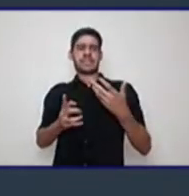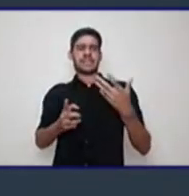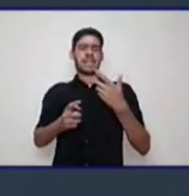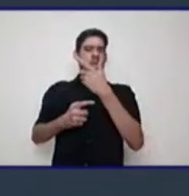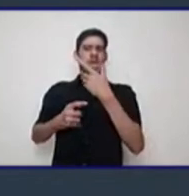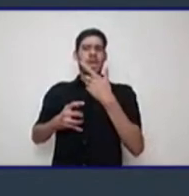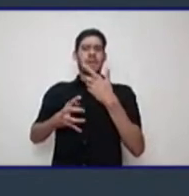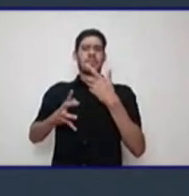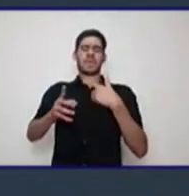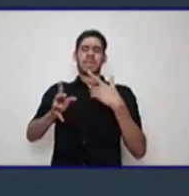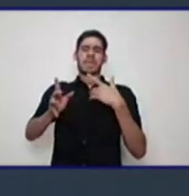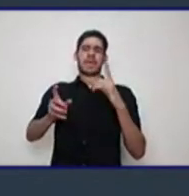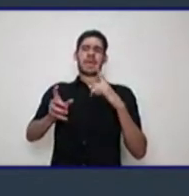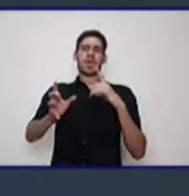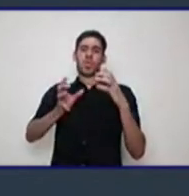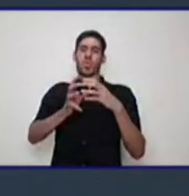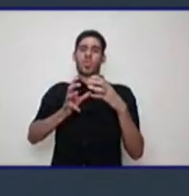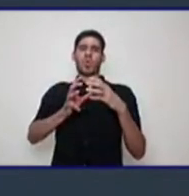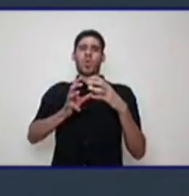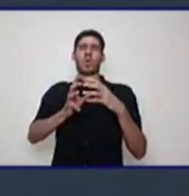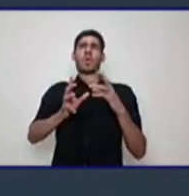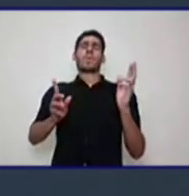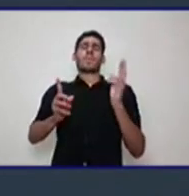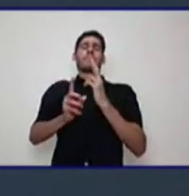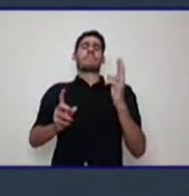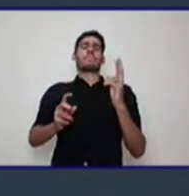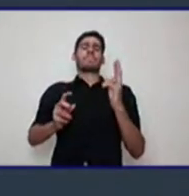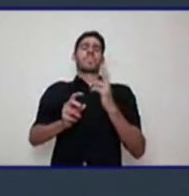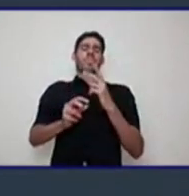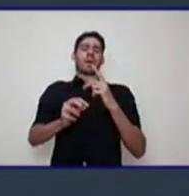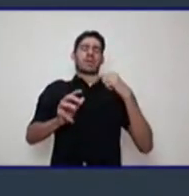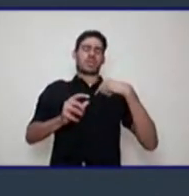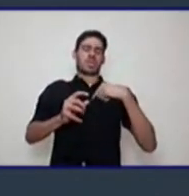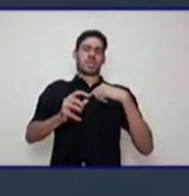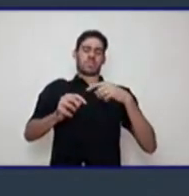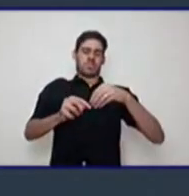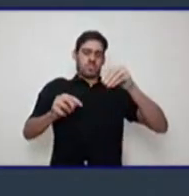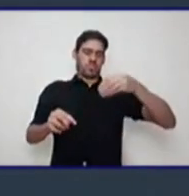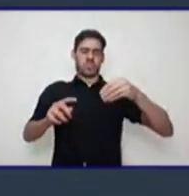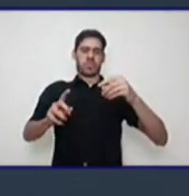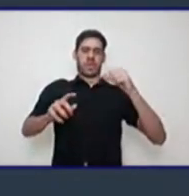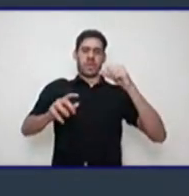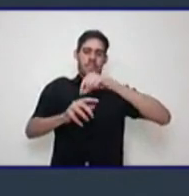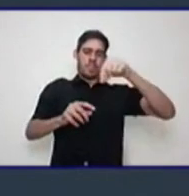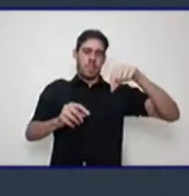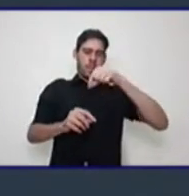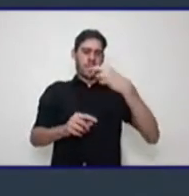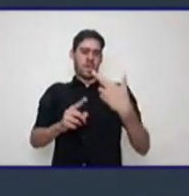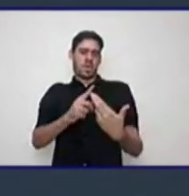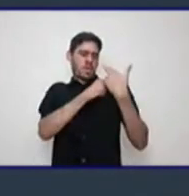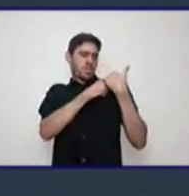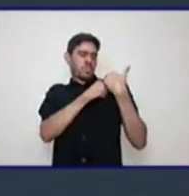colocarmos uma rede onde ela vai estar cheia de furo, nós vamos ser responsabilizados